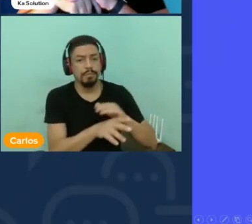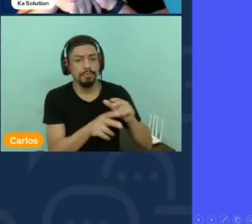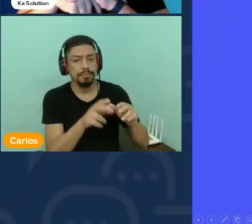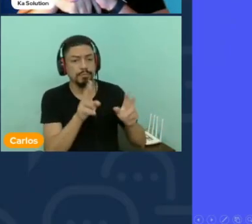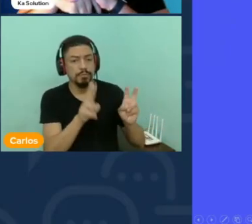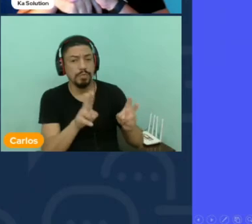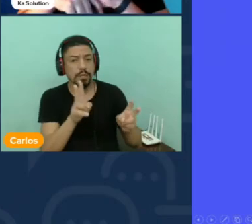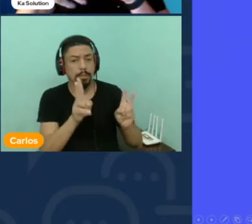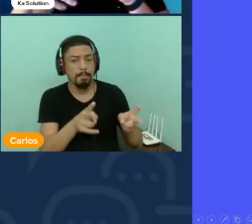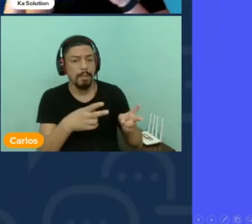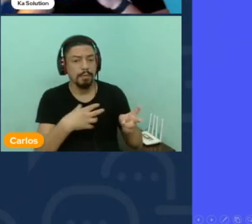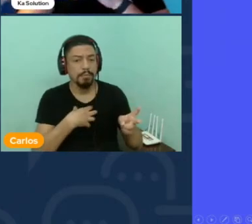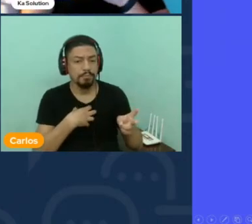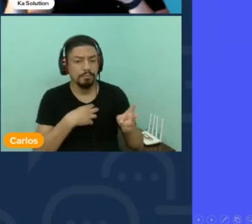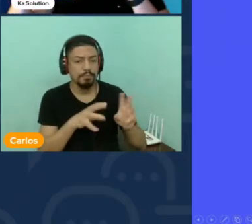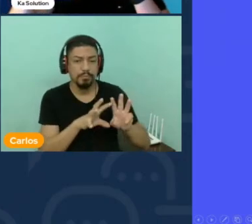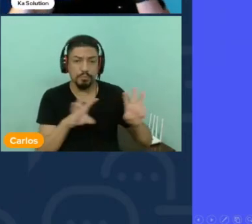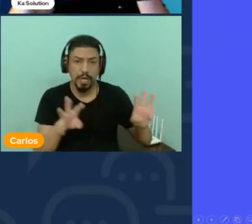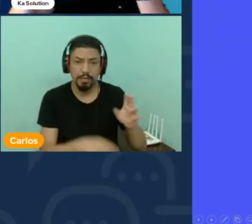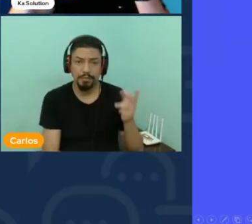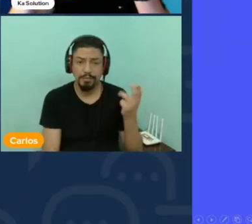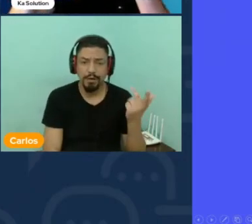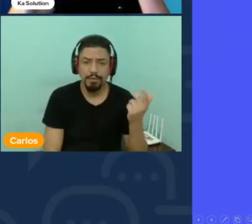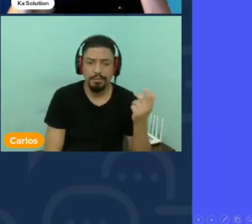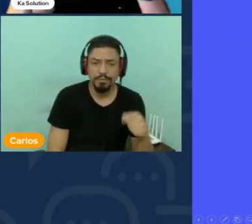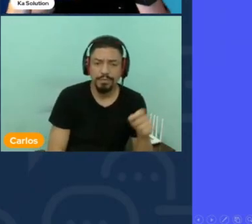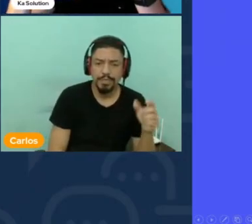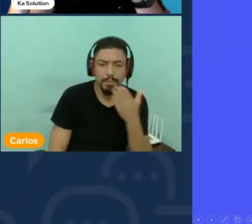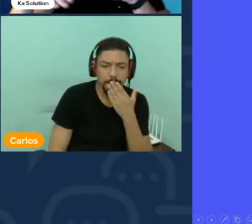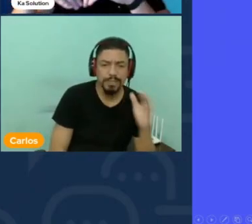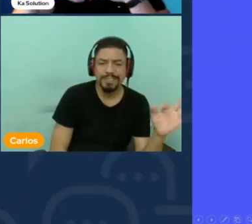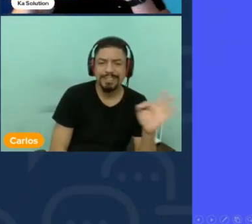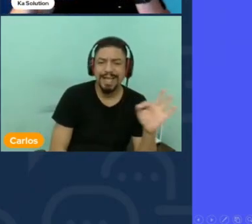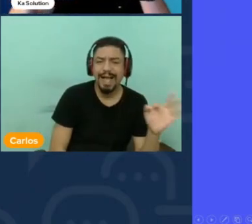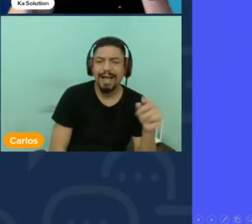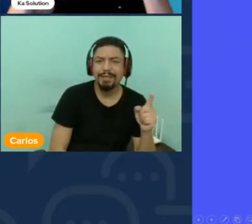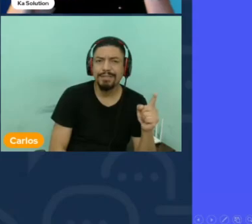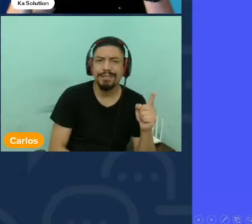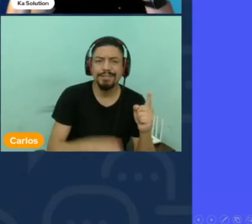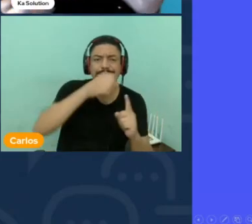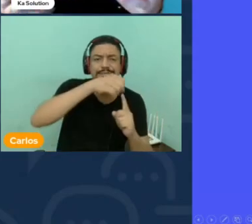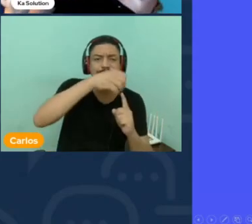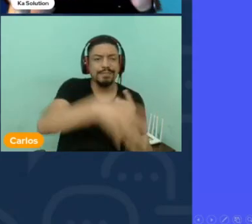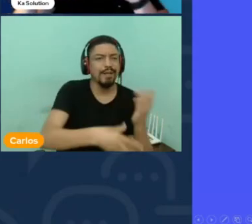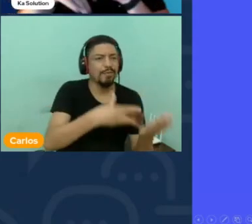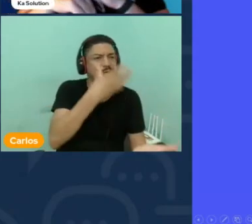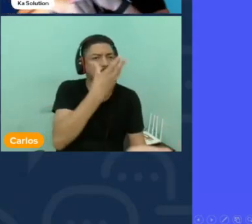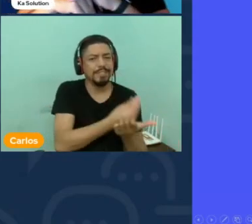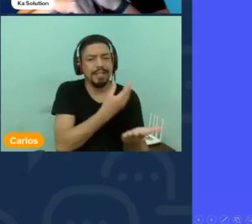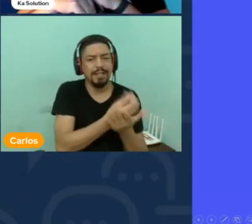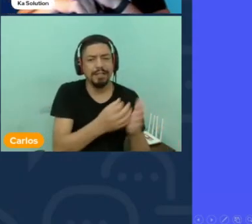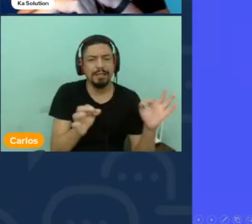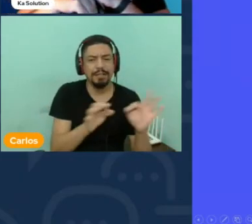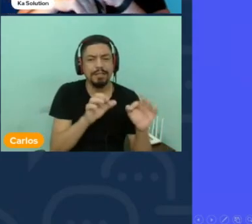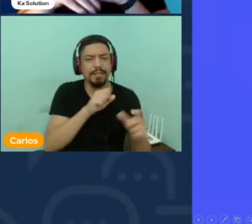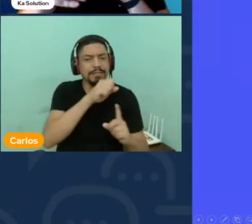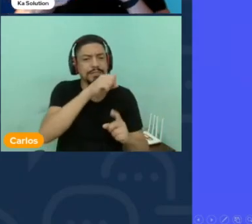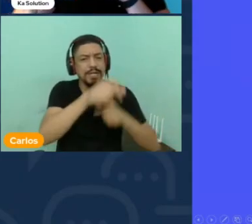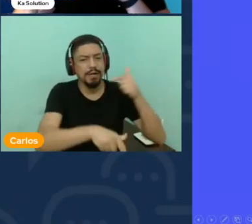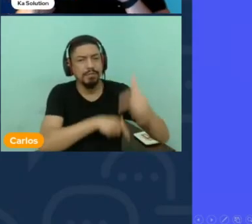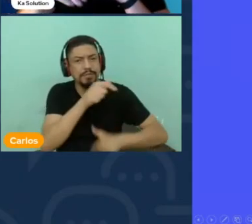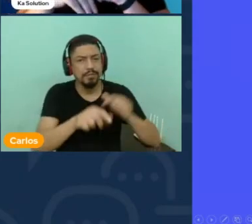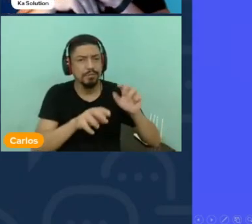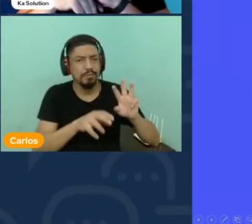site, sem, de novo, ter que provisionar nenhum servidor, instalar nenhum serviço de